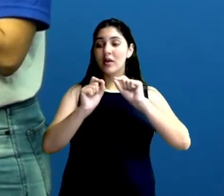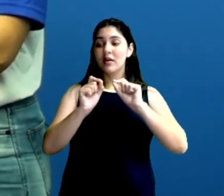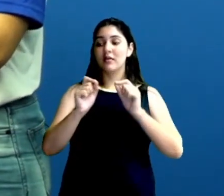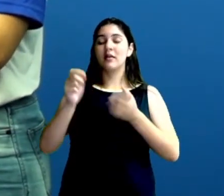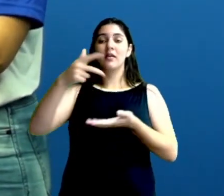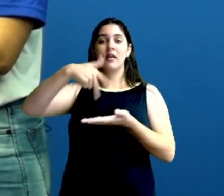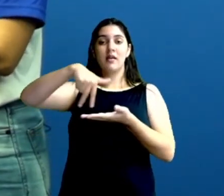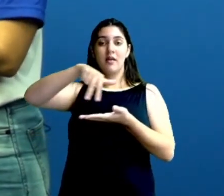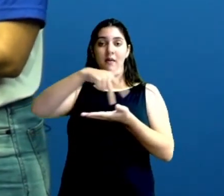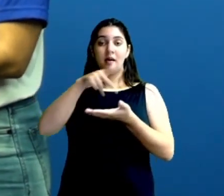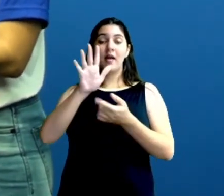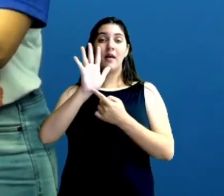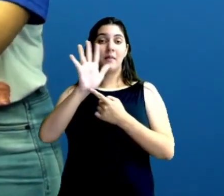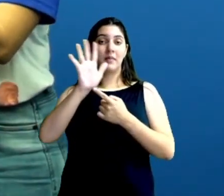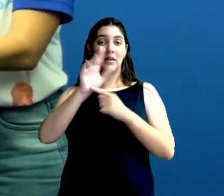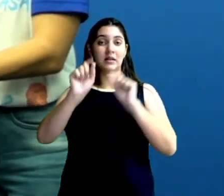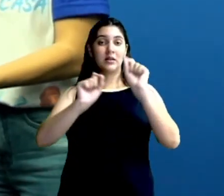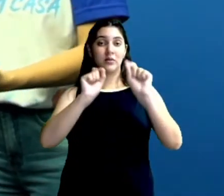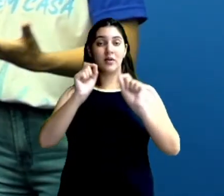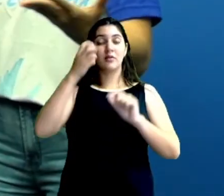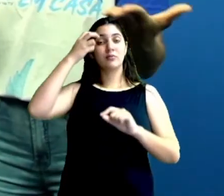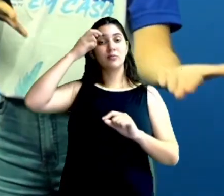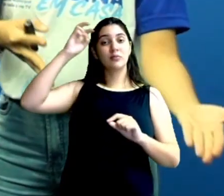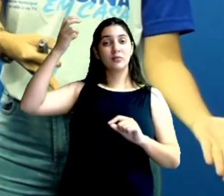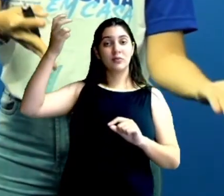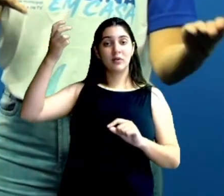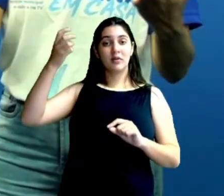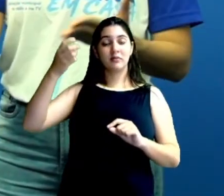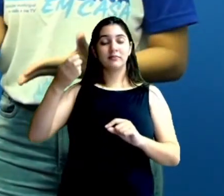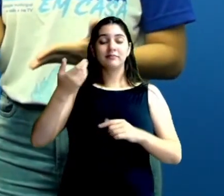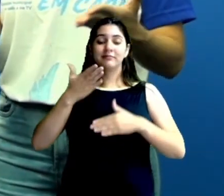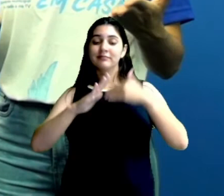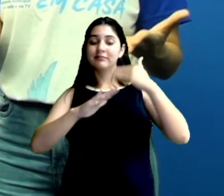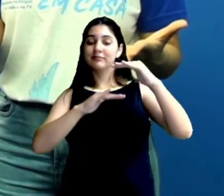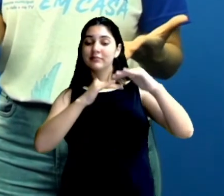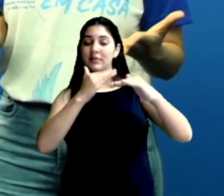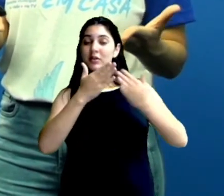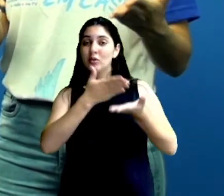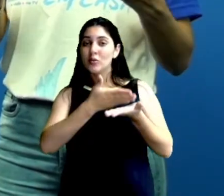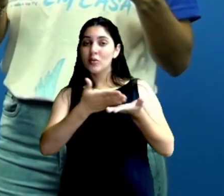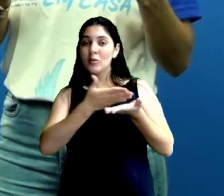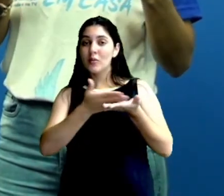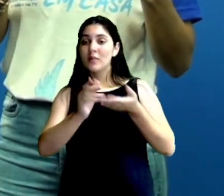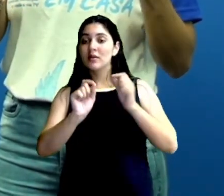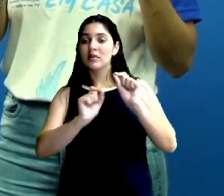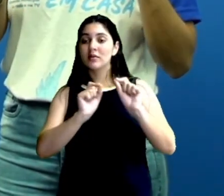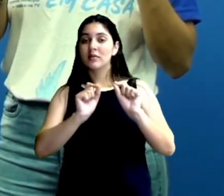uma apresentação cultural que se desenvolve a partir